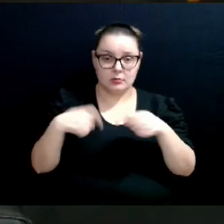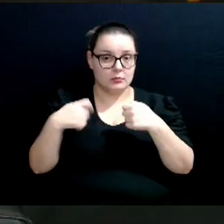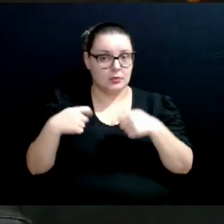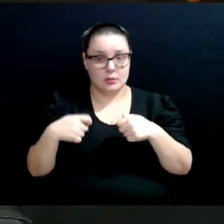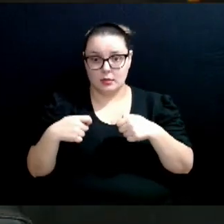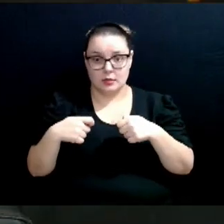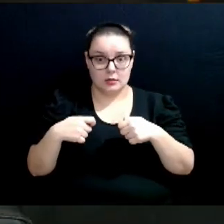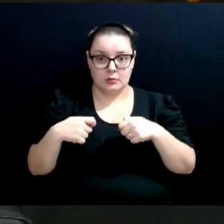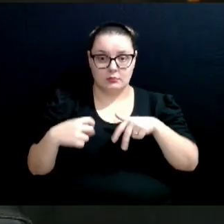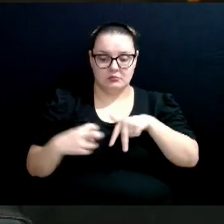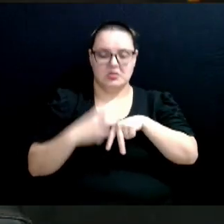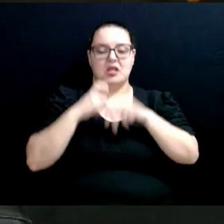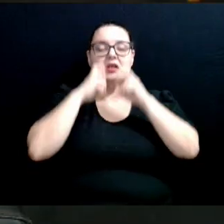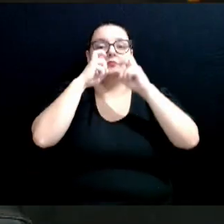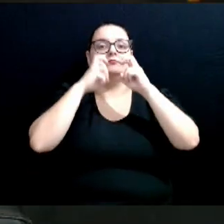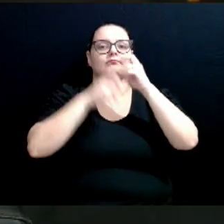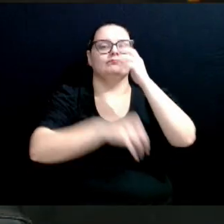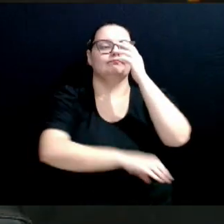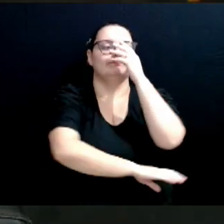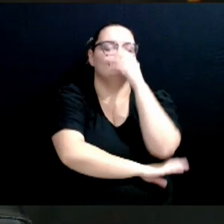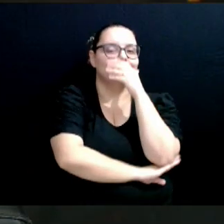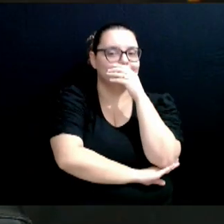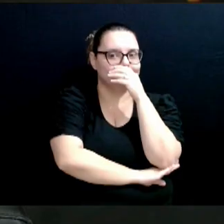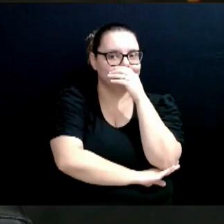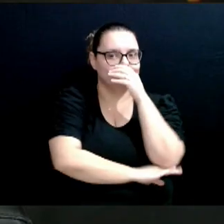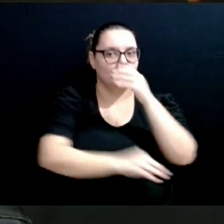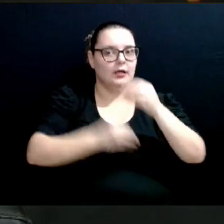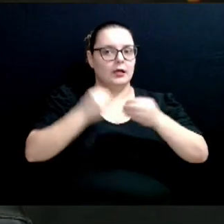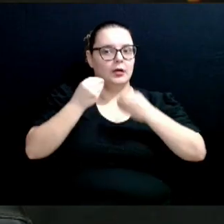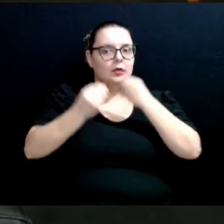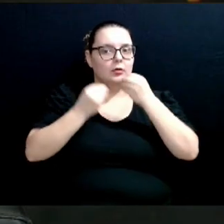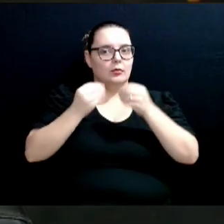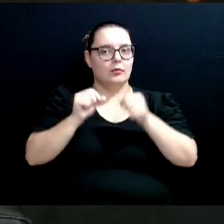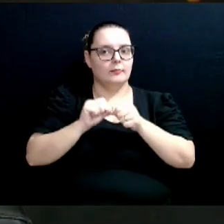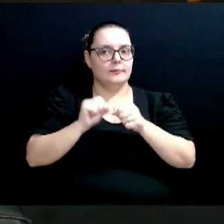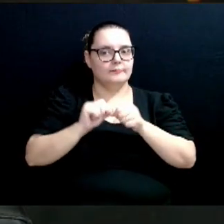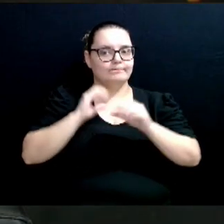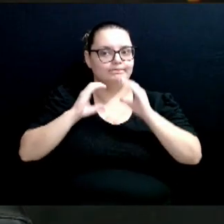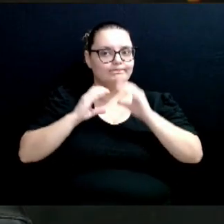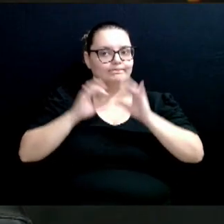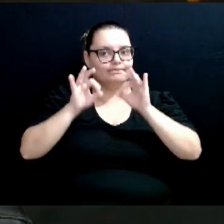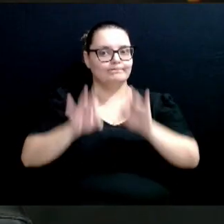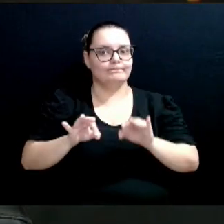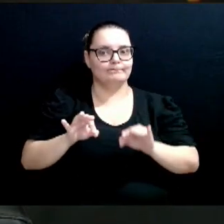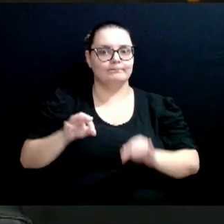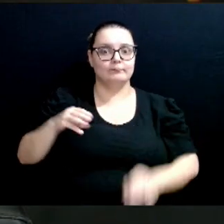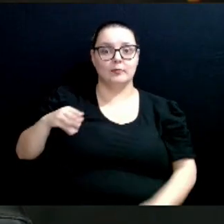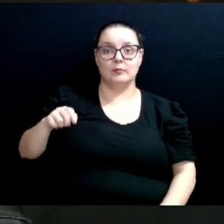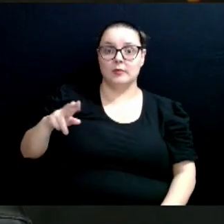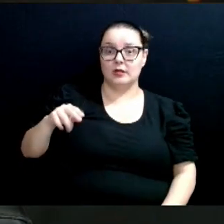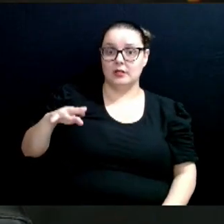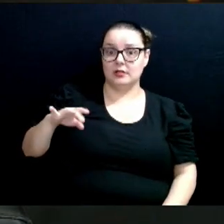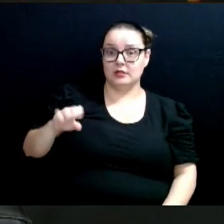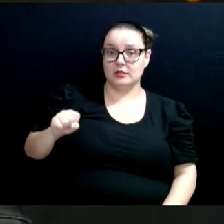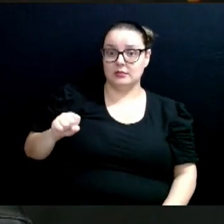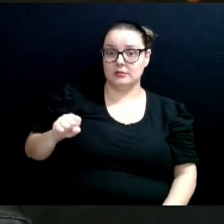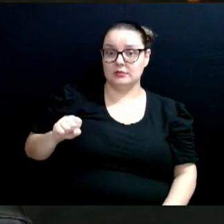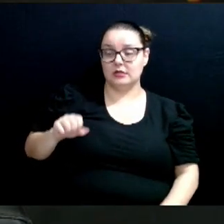voz. Como faz essa comunicação assertiva, hein? Amarilis, muitas vezes a gente